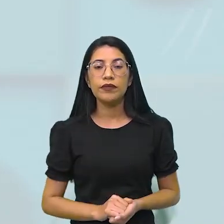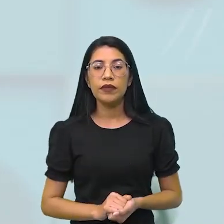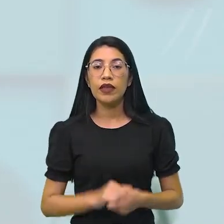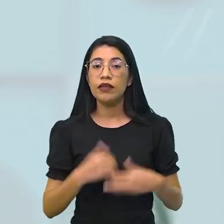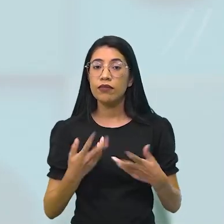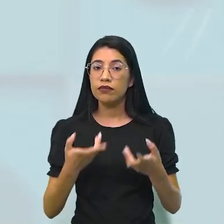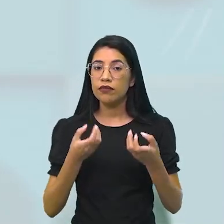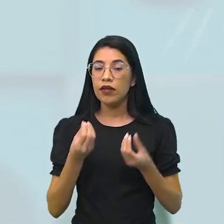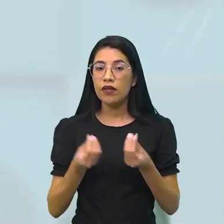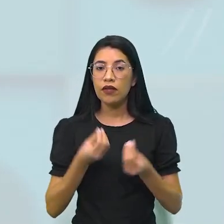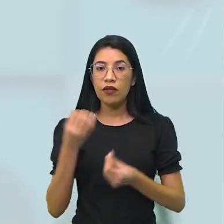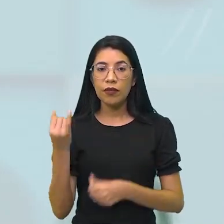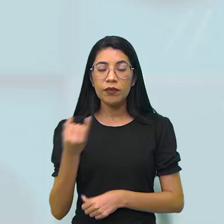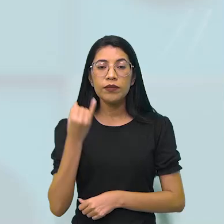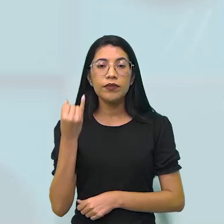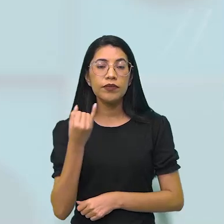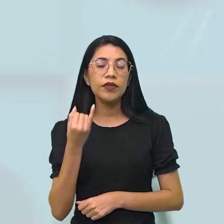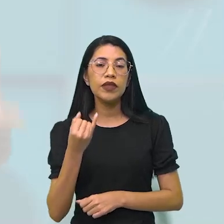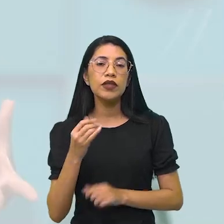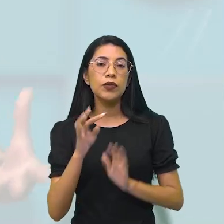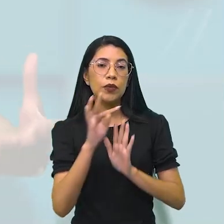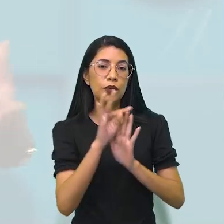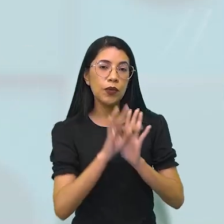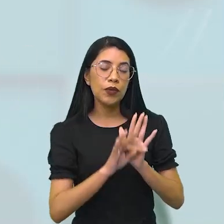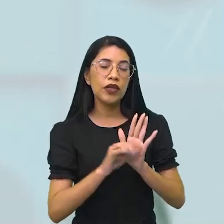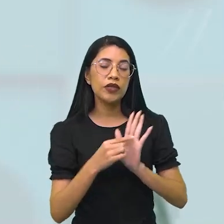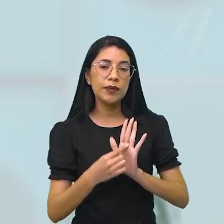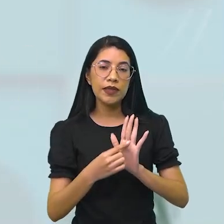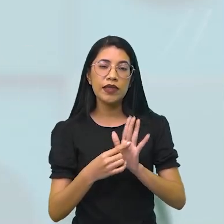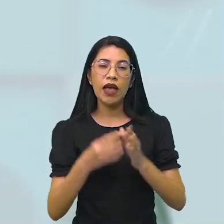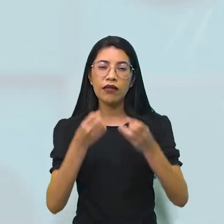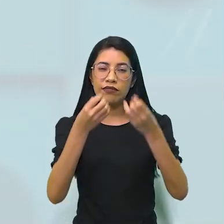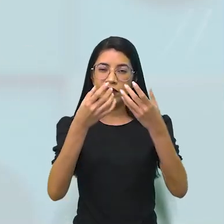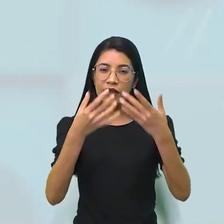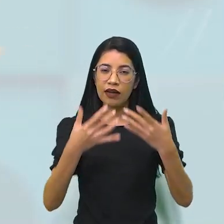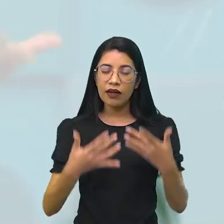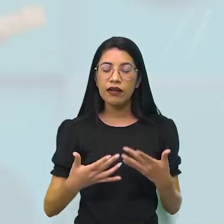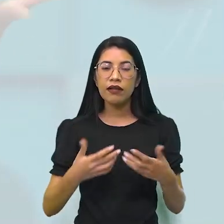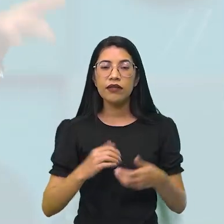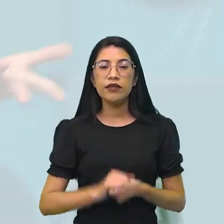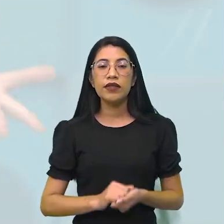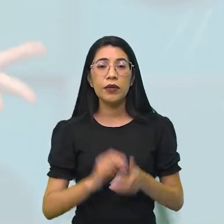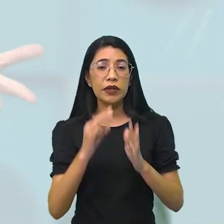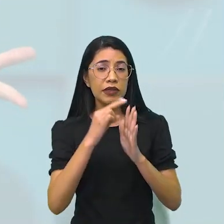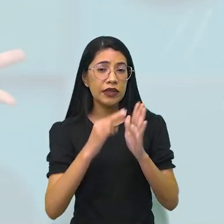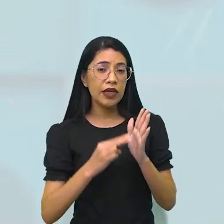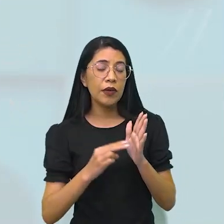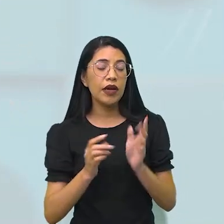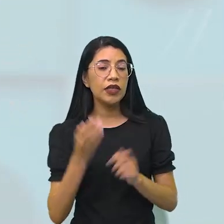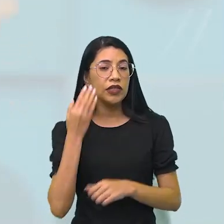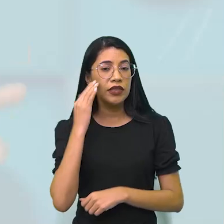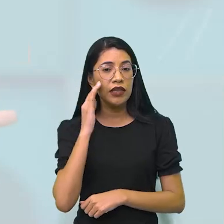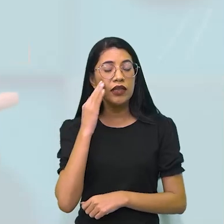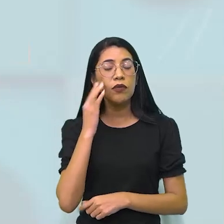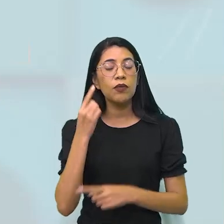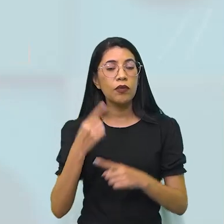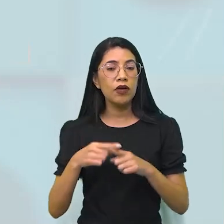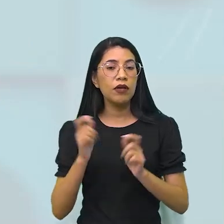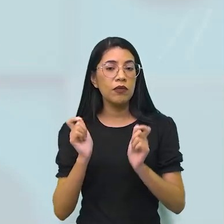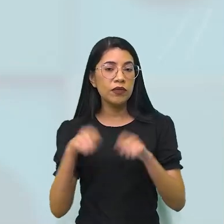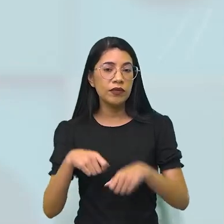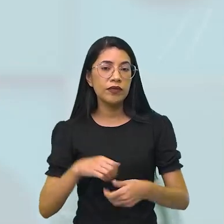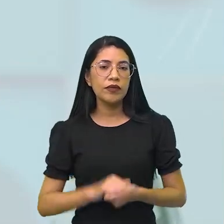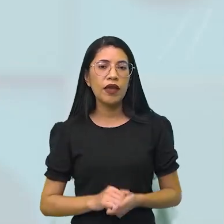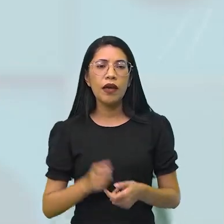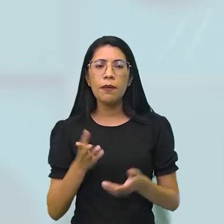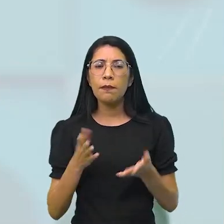importância do texto expositivo? A gente acabou de ler e saber por que a gente ainda consegue. Mas será que são todos? Vocês